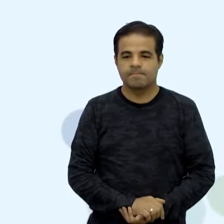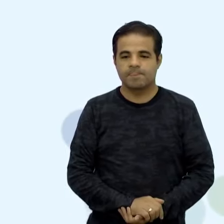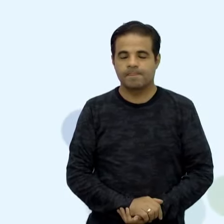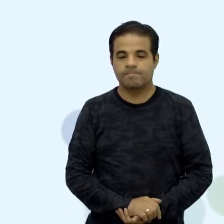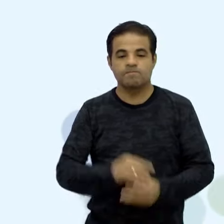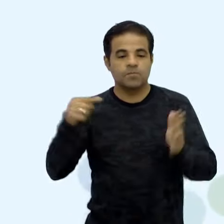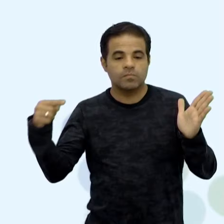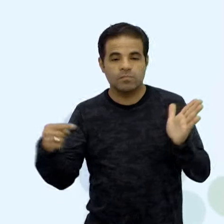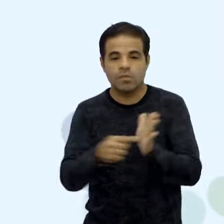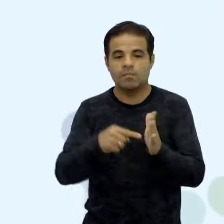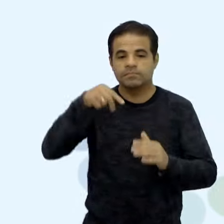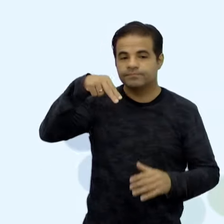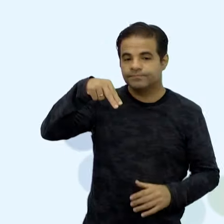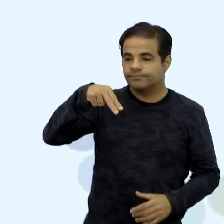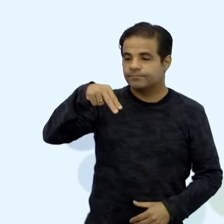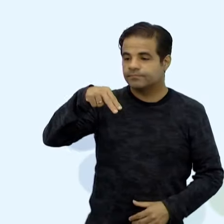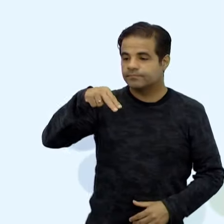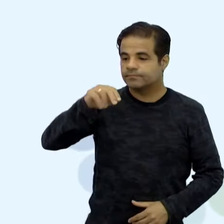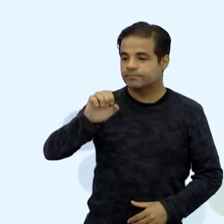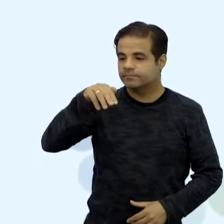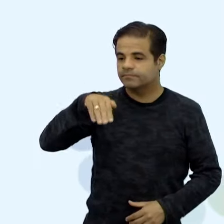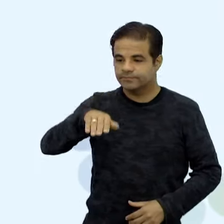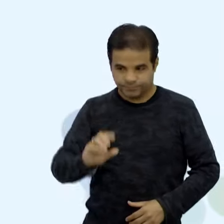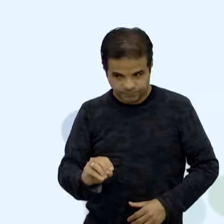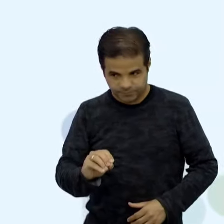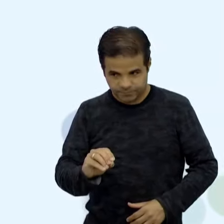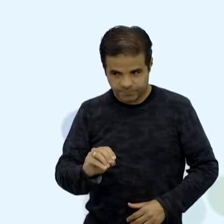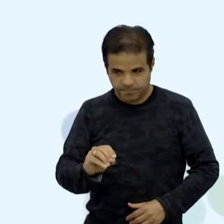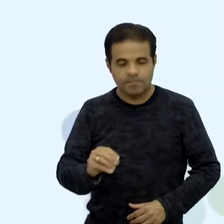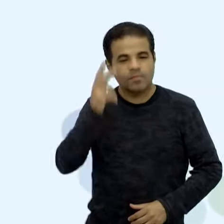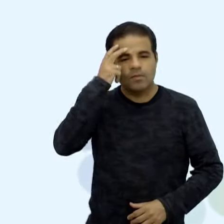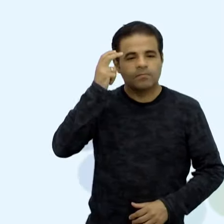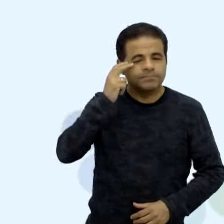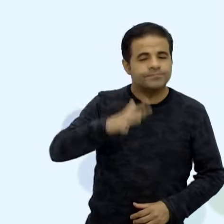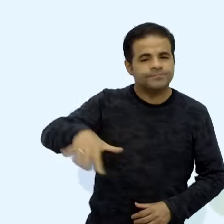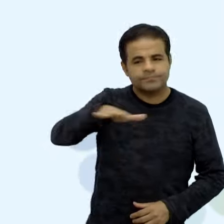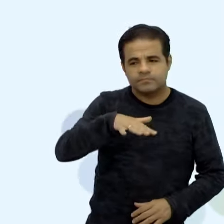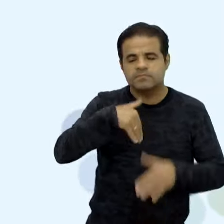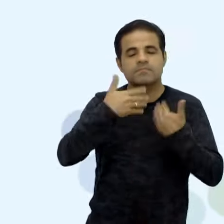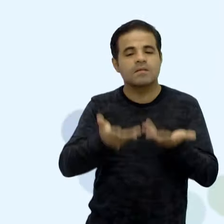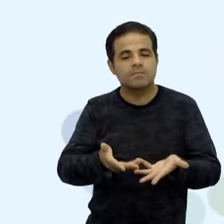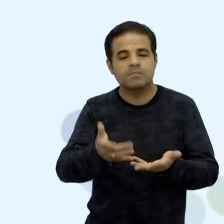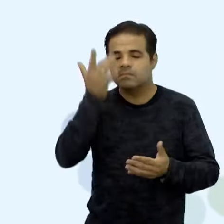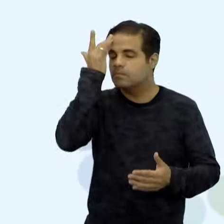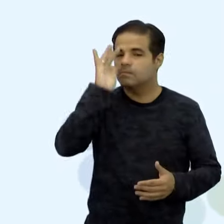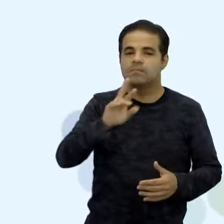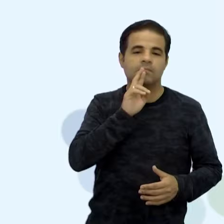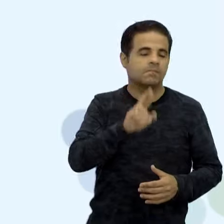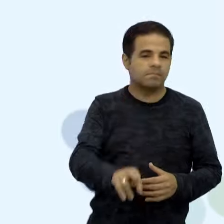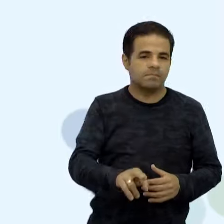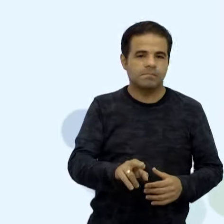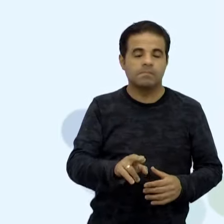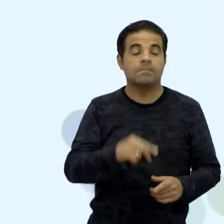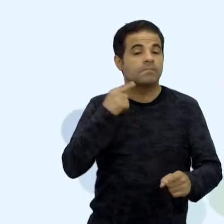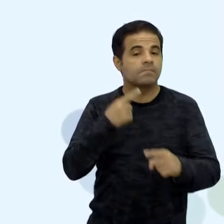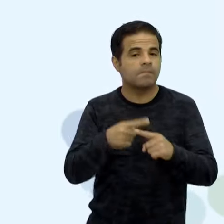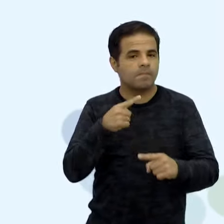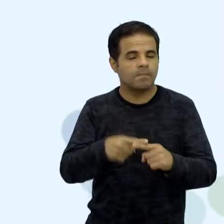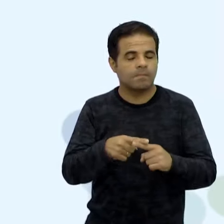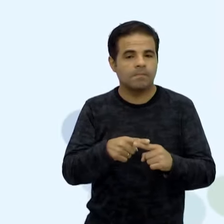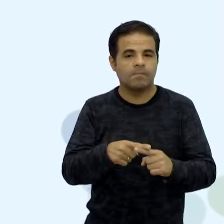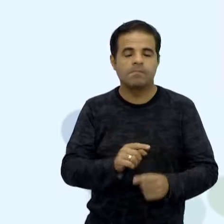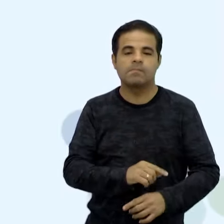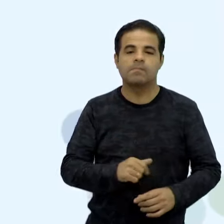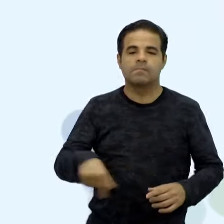O Ponto Nemo é uma paisagem natural ou cultural? Qual que é a resposta? Não sabemos. Por quê? Nós estamos